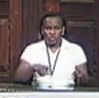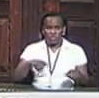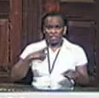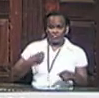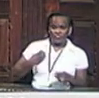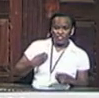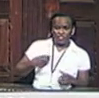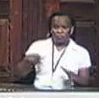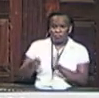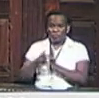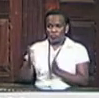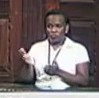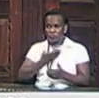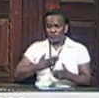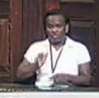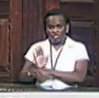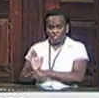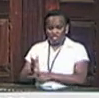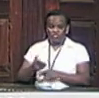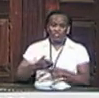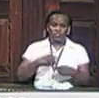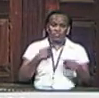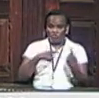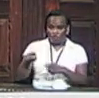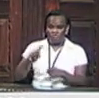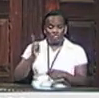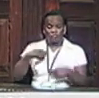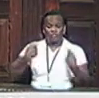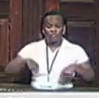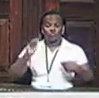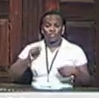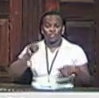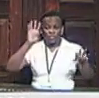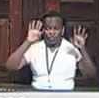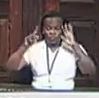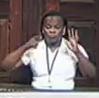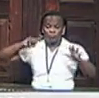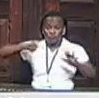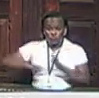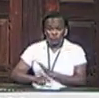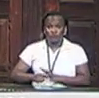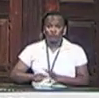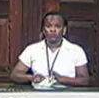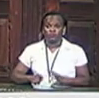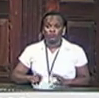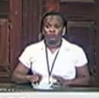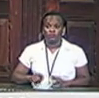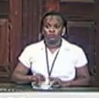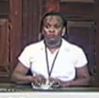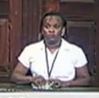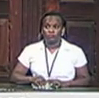situação. Aqui há que haver, acima de tudo, uma reflexão profunda